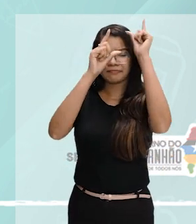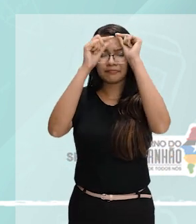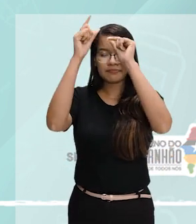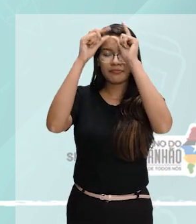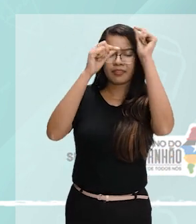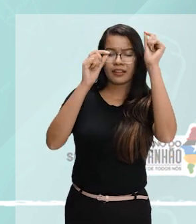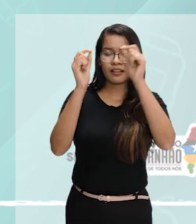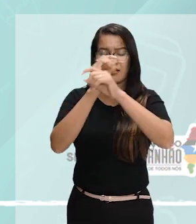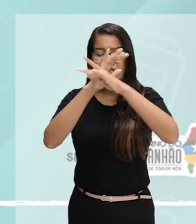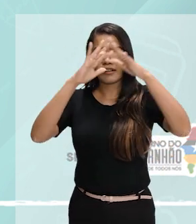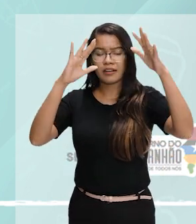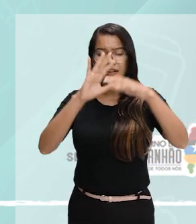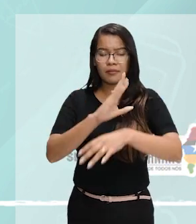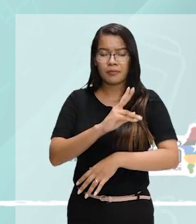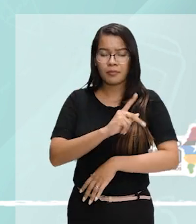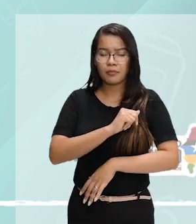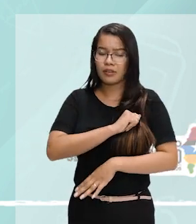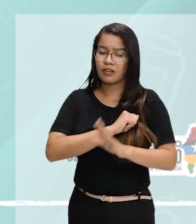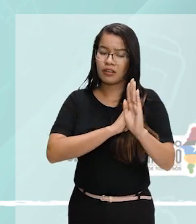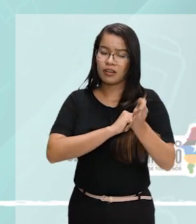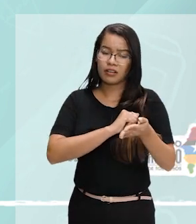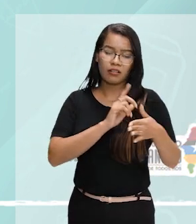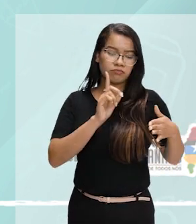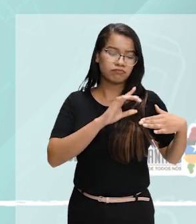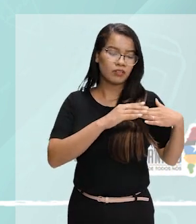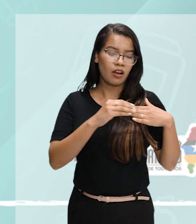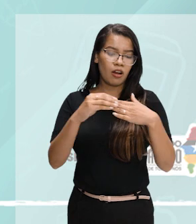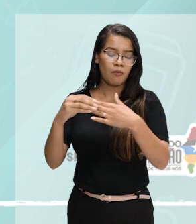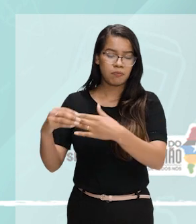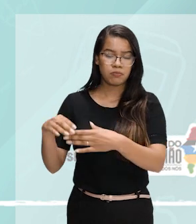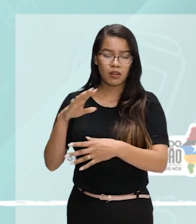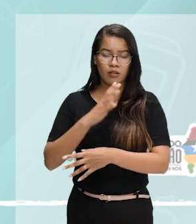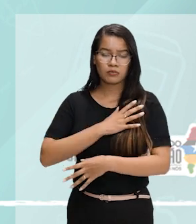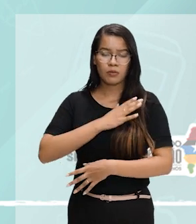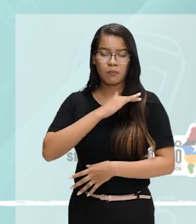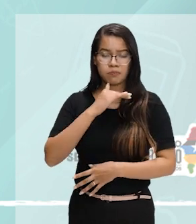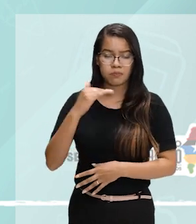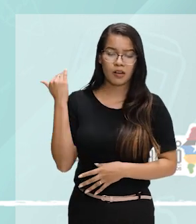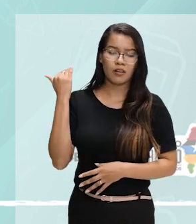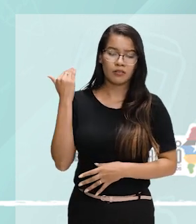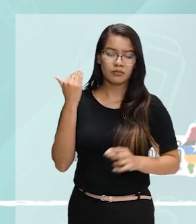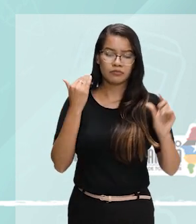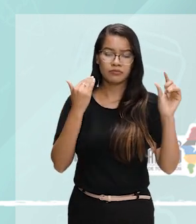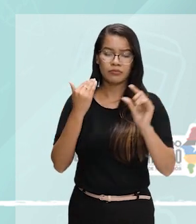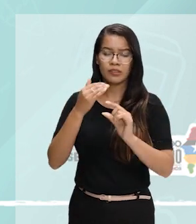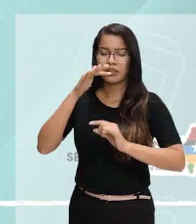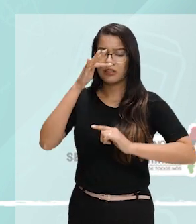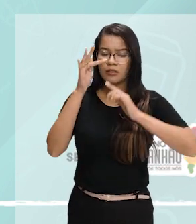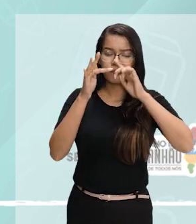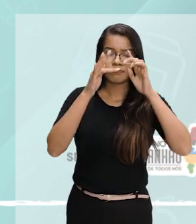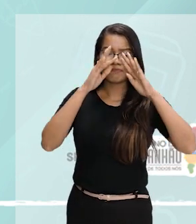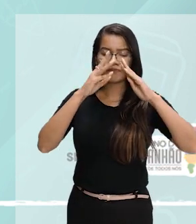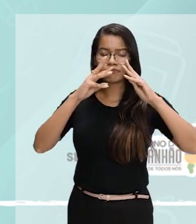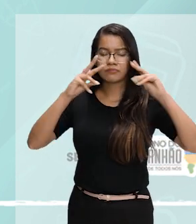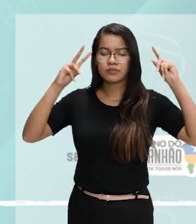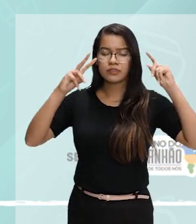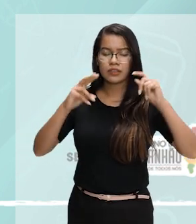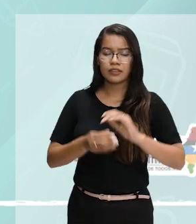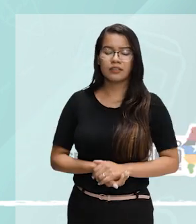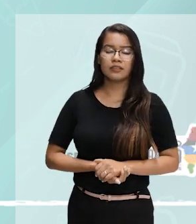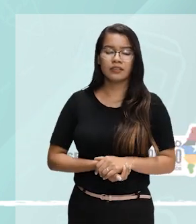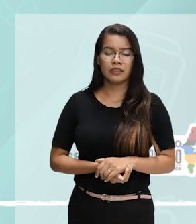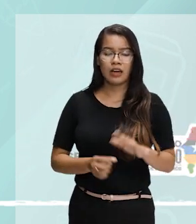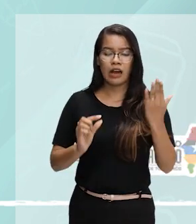meu peito morto um punhado sequer de murchas flores. Álvares de Azevedo, adeus meus